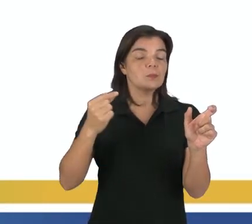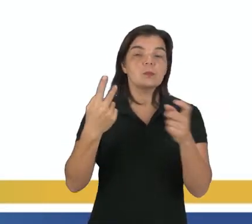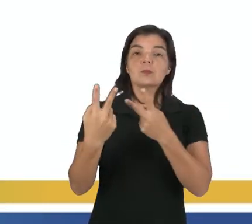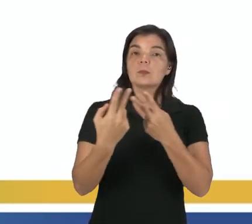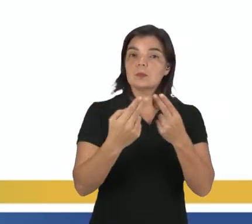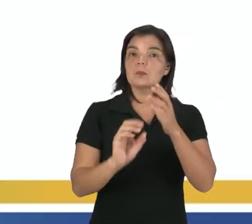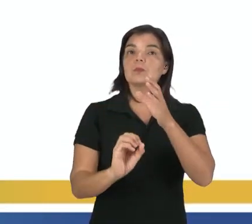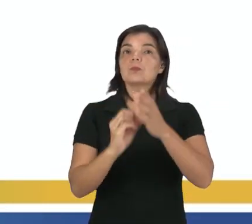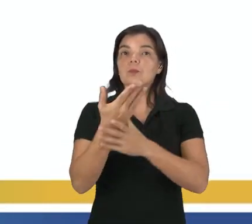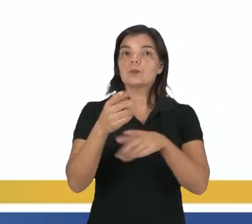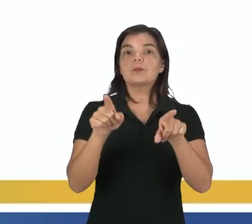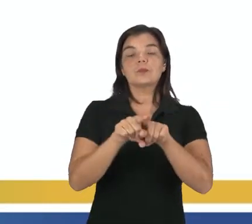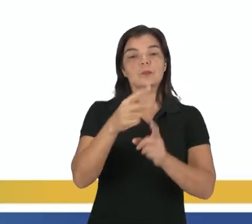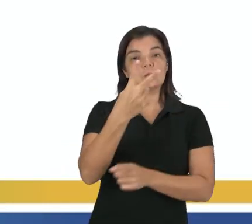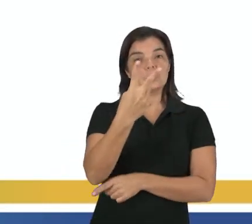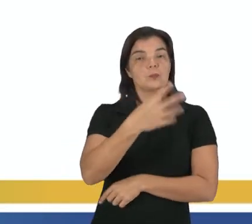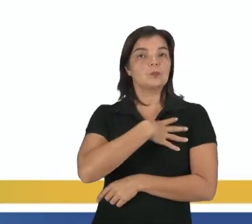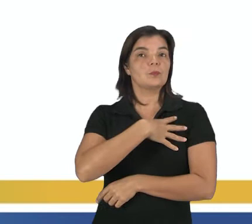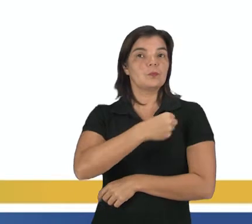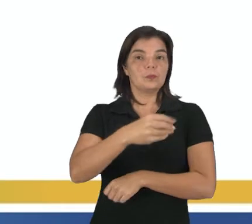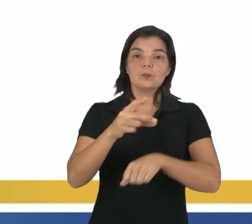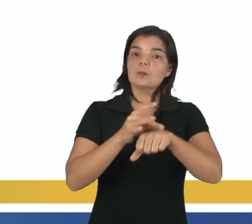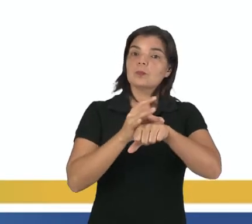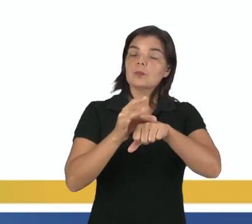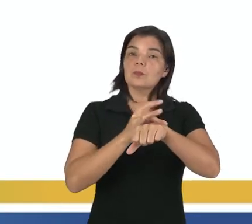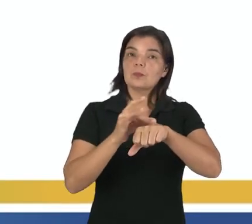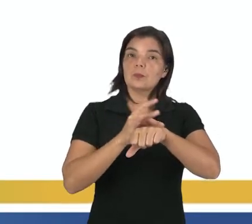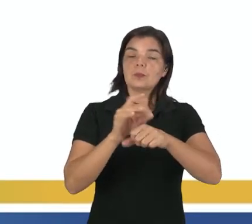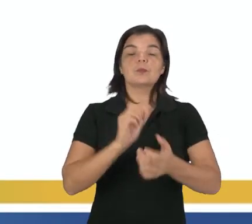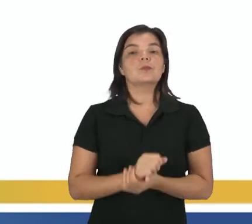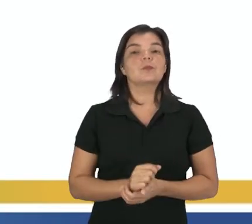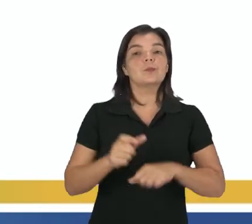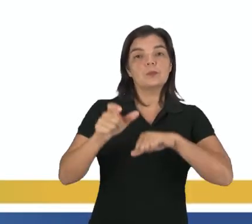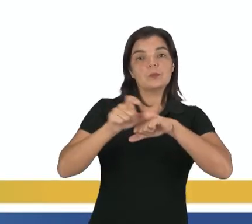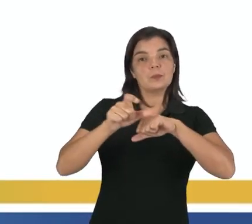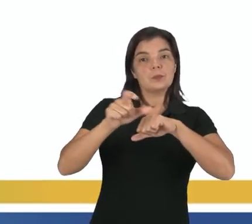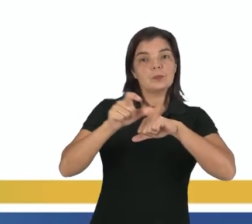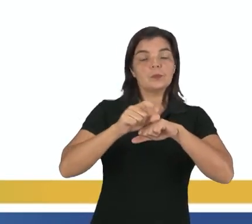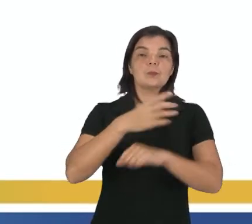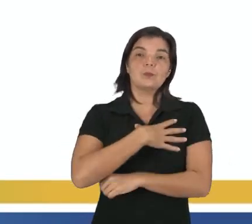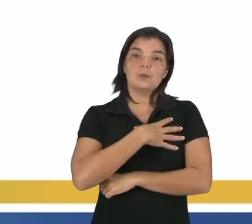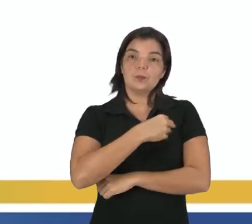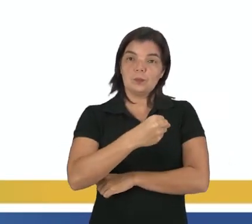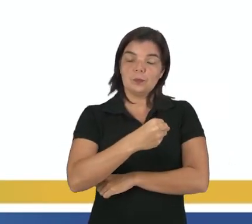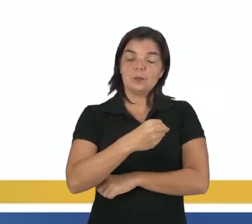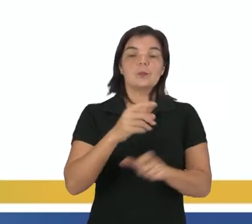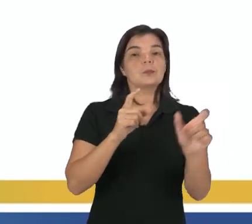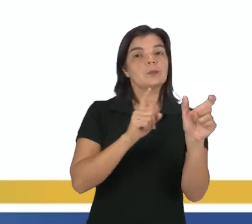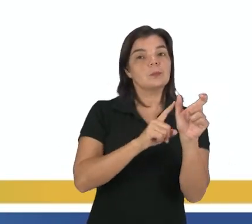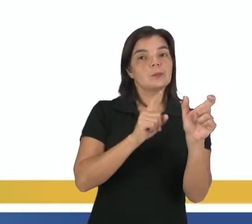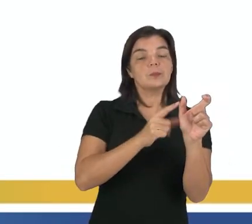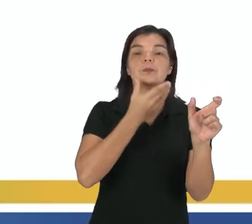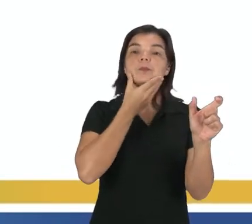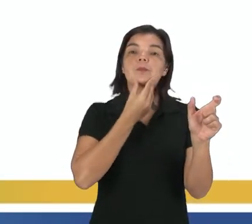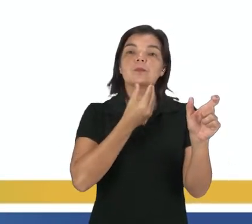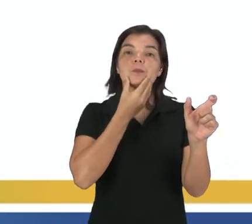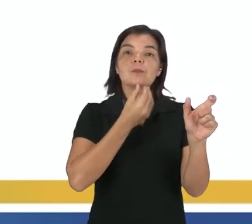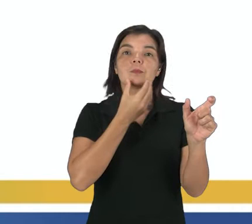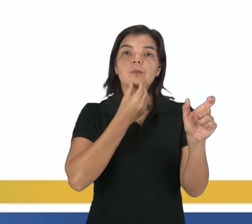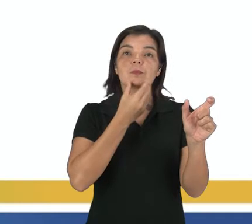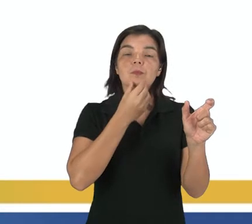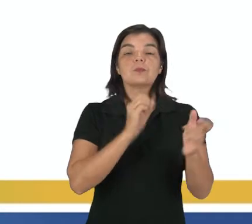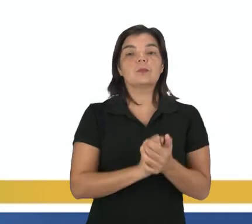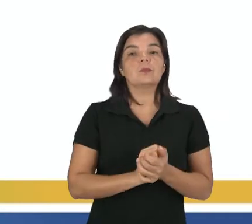o mesmo que ocorre com 2 filhotes pretos. O substantivo é filhotes, palavra que está no